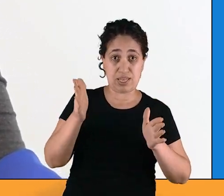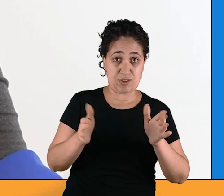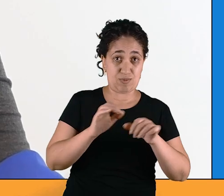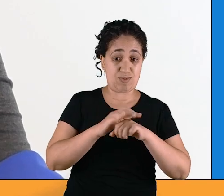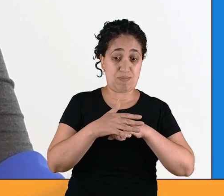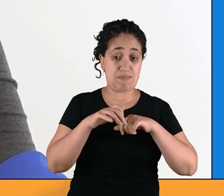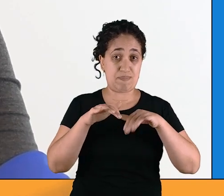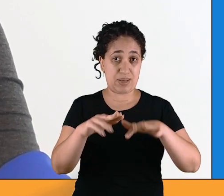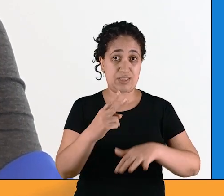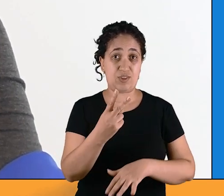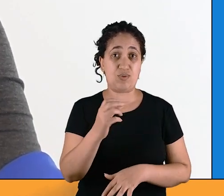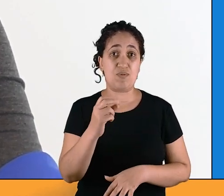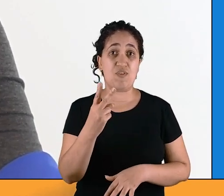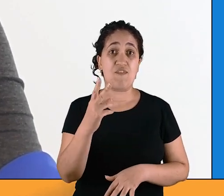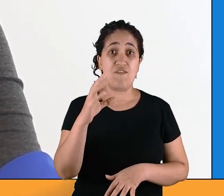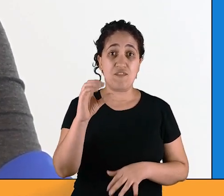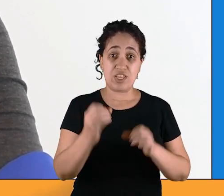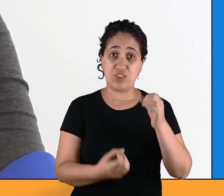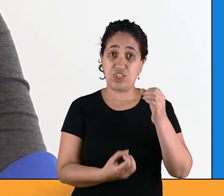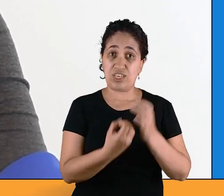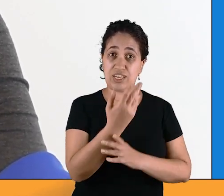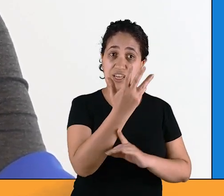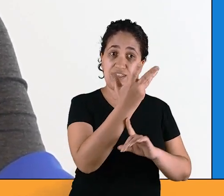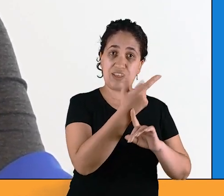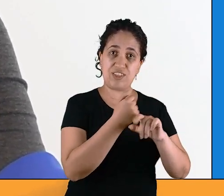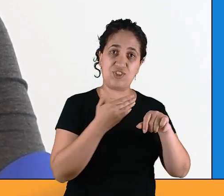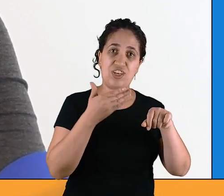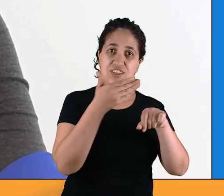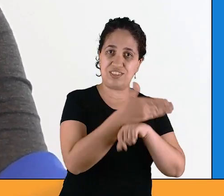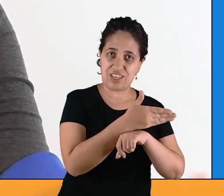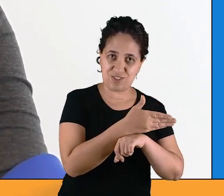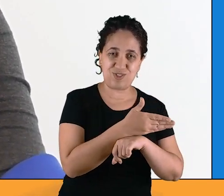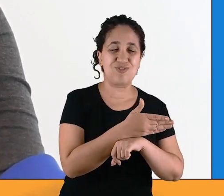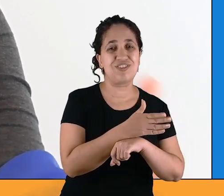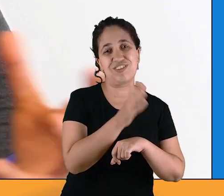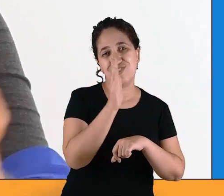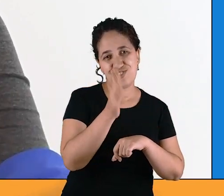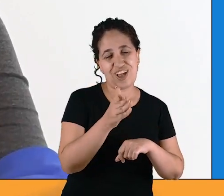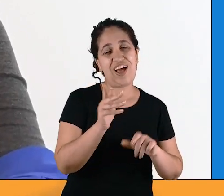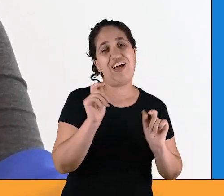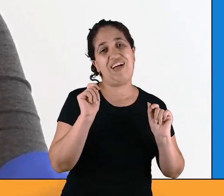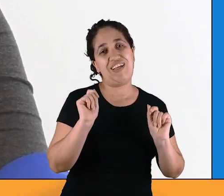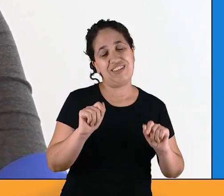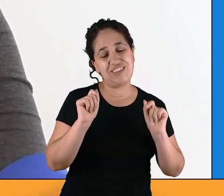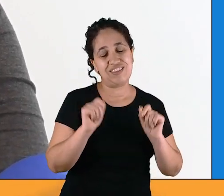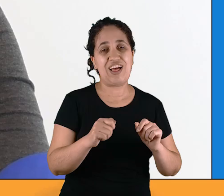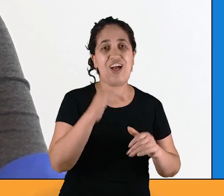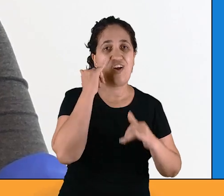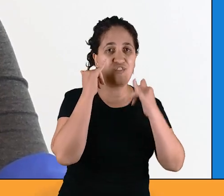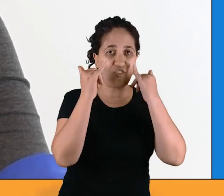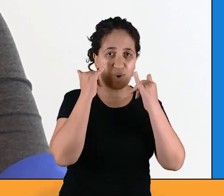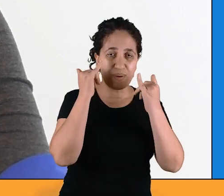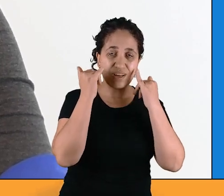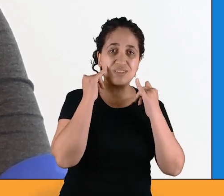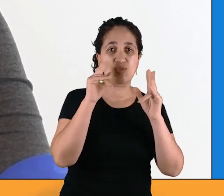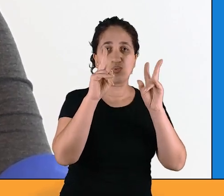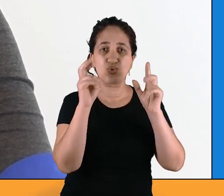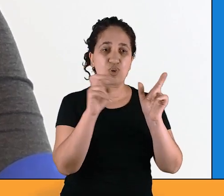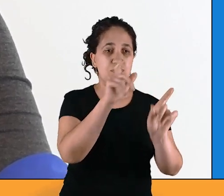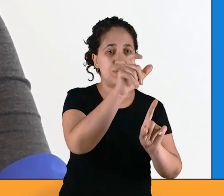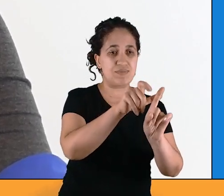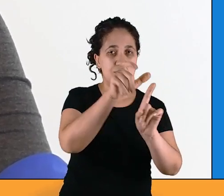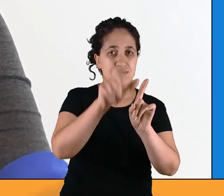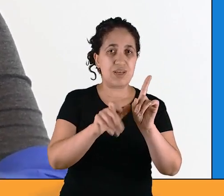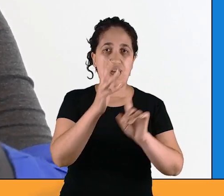em 2020, um mapeamento entre arte e acesso, né, que já oferece ali, né, informações sobre